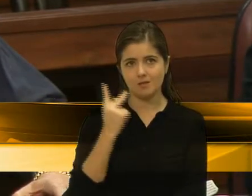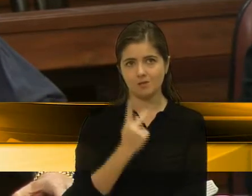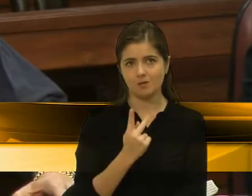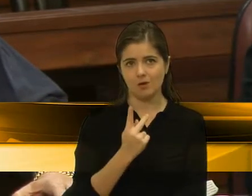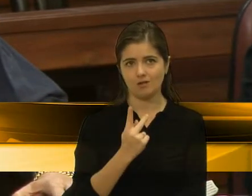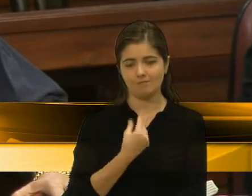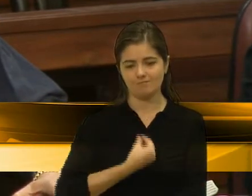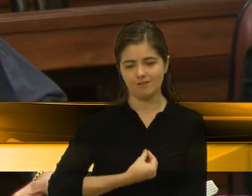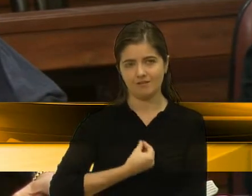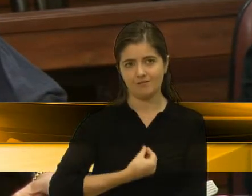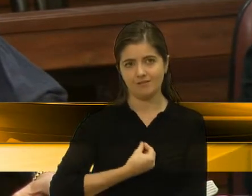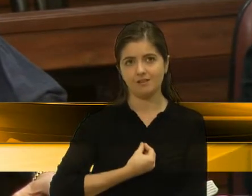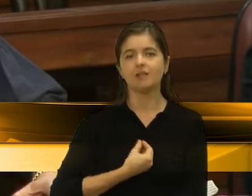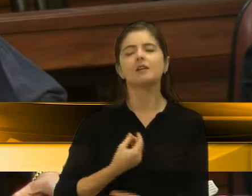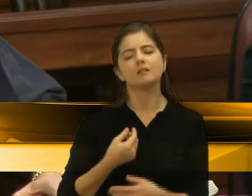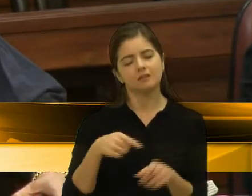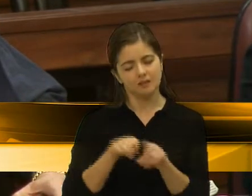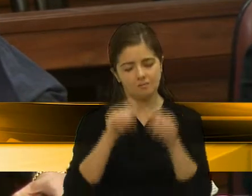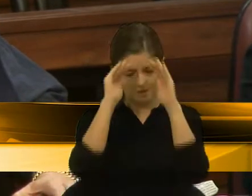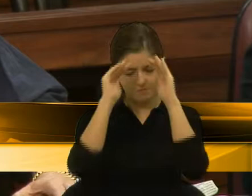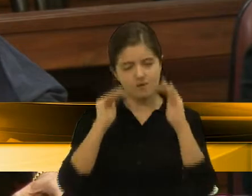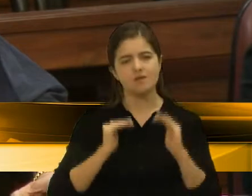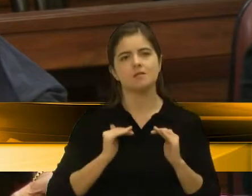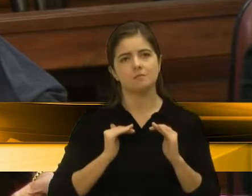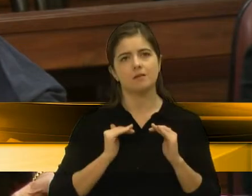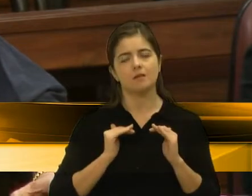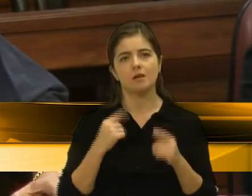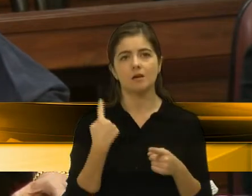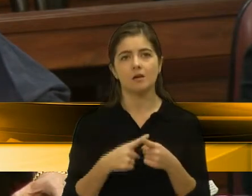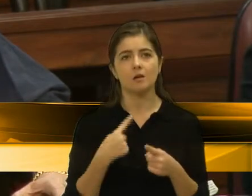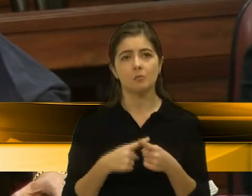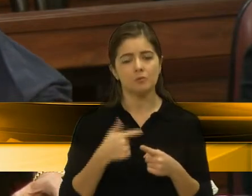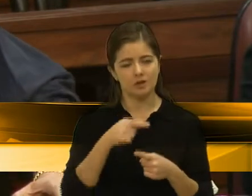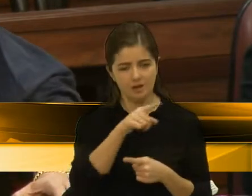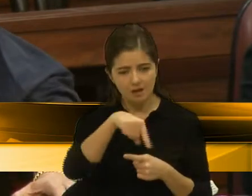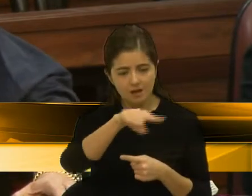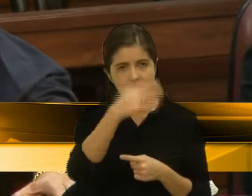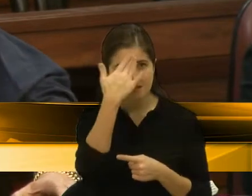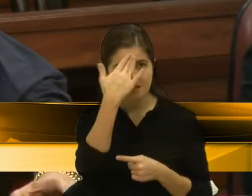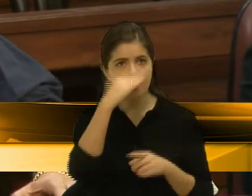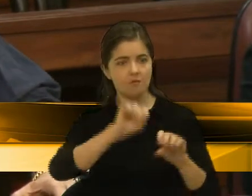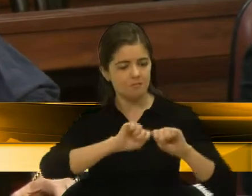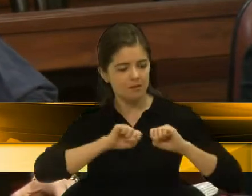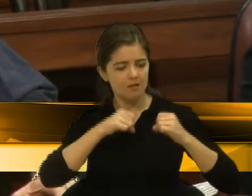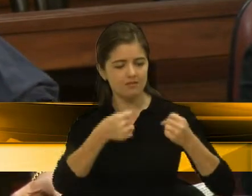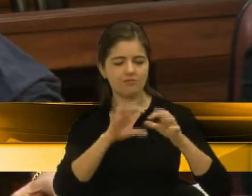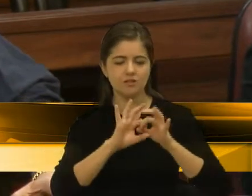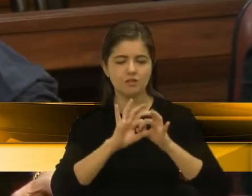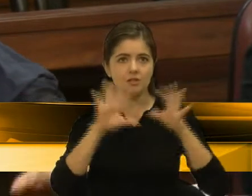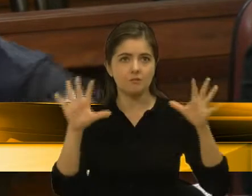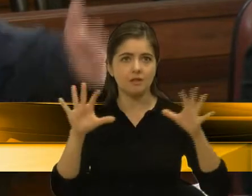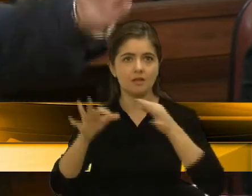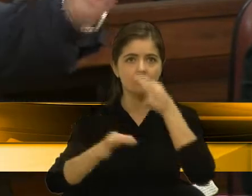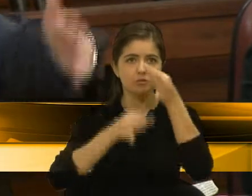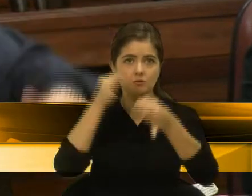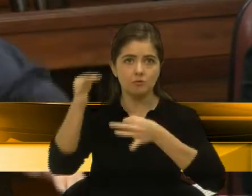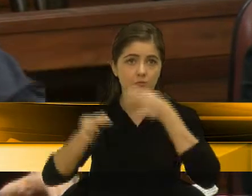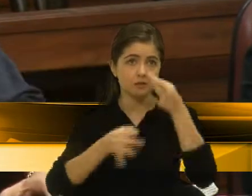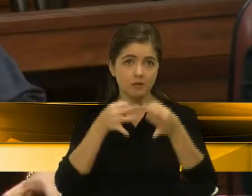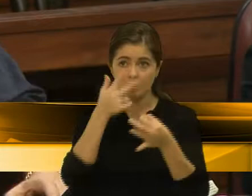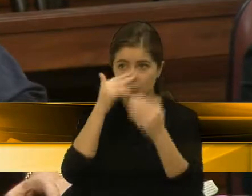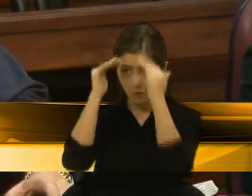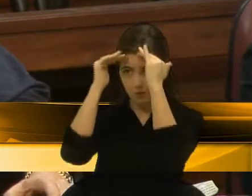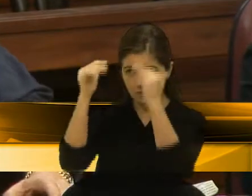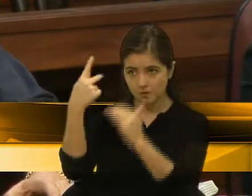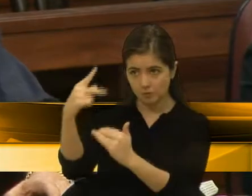respeitariam do mesmo jeito. Tenho plena convicção disso. Porque acho que defendem a liberdade das pessoas ter opinião. Como respeito